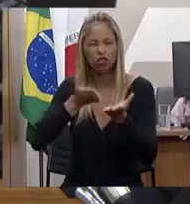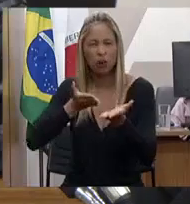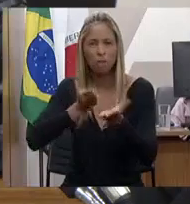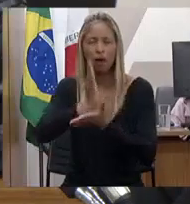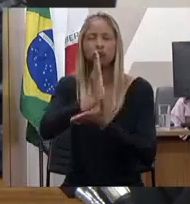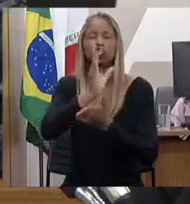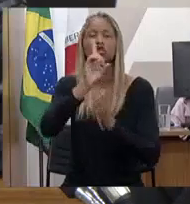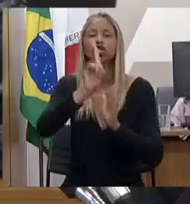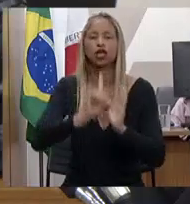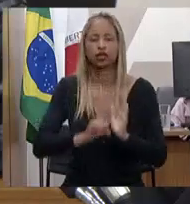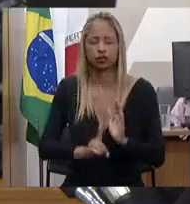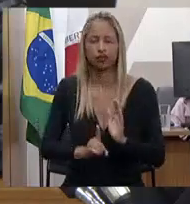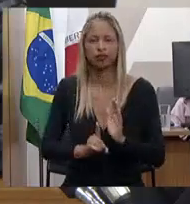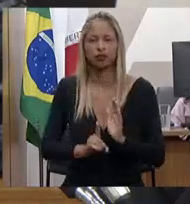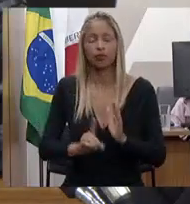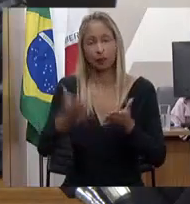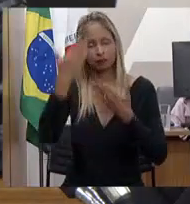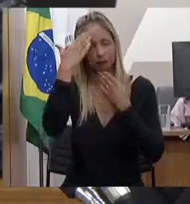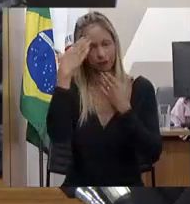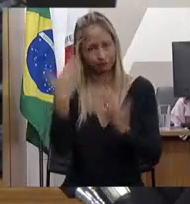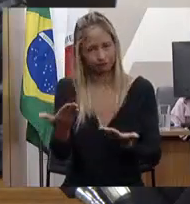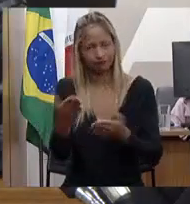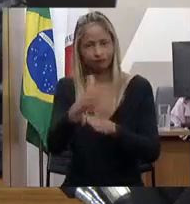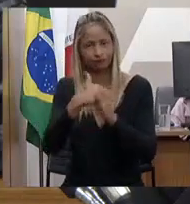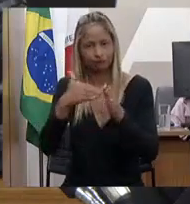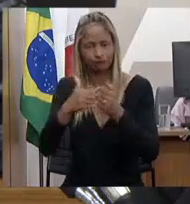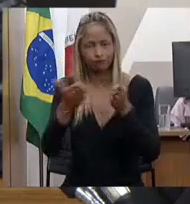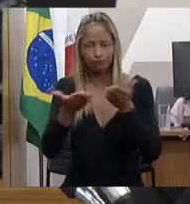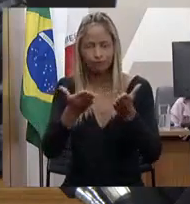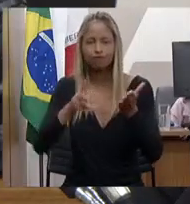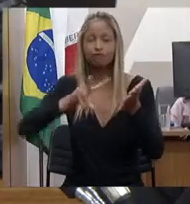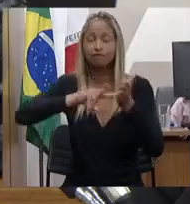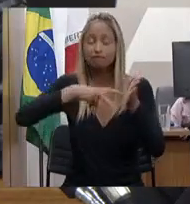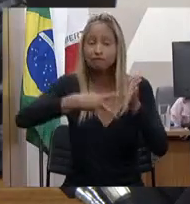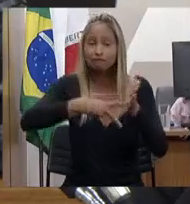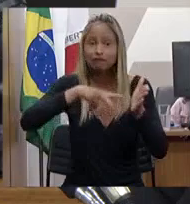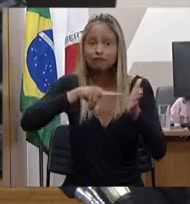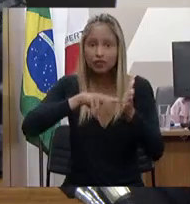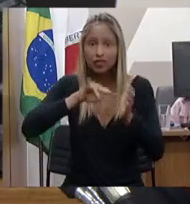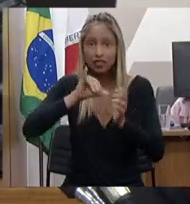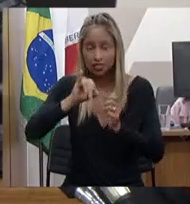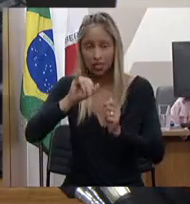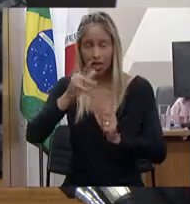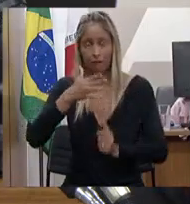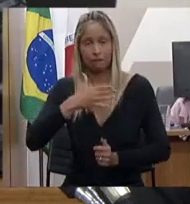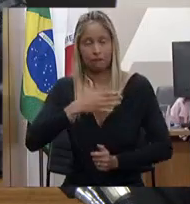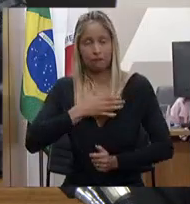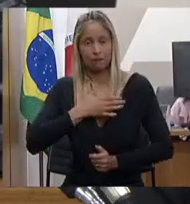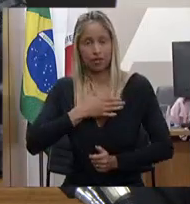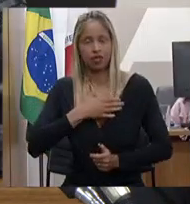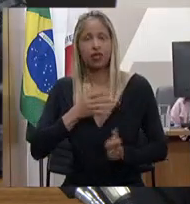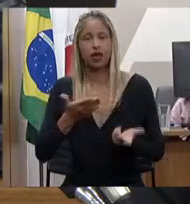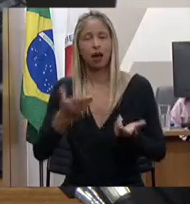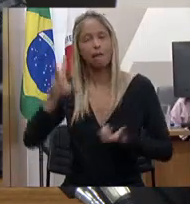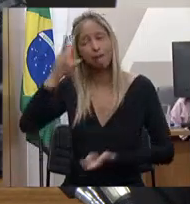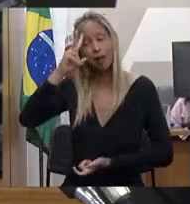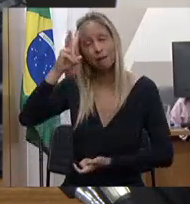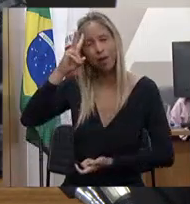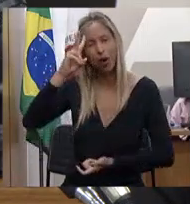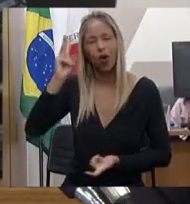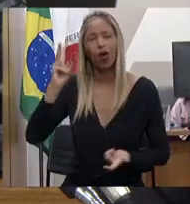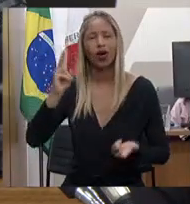em direito então primeiro aí a gratidão a todo movimento sindical é se a minha a minha a minha memória